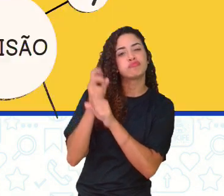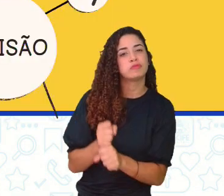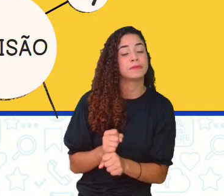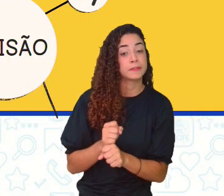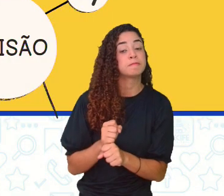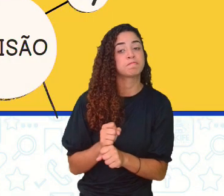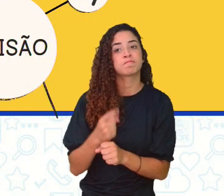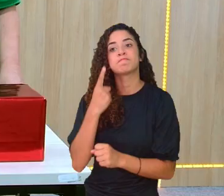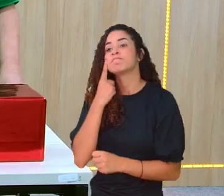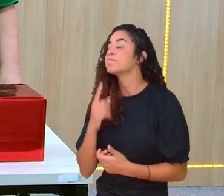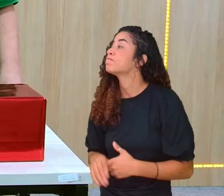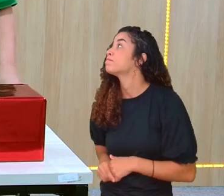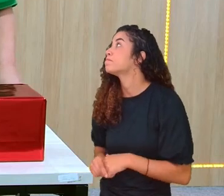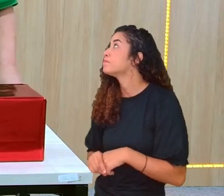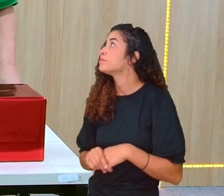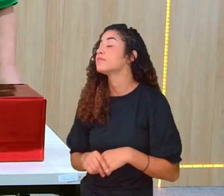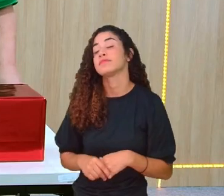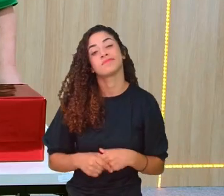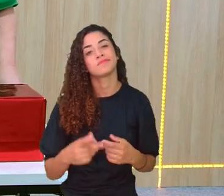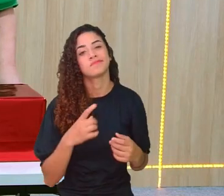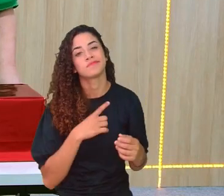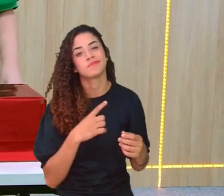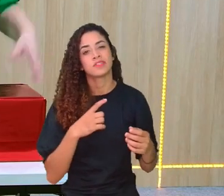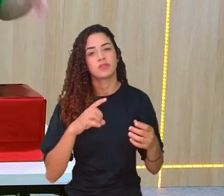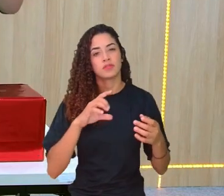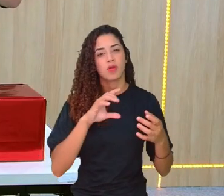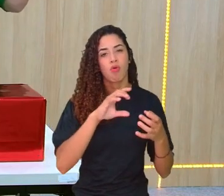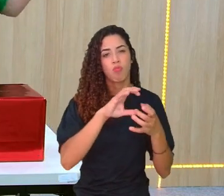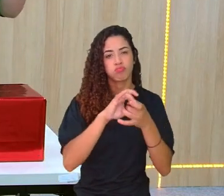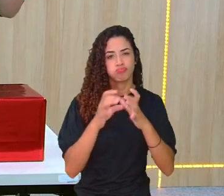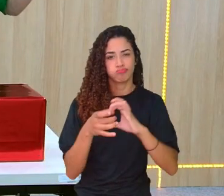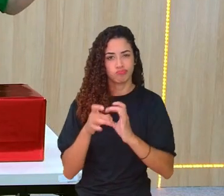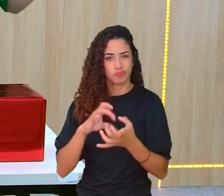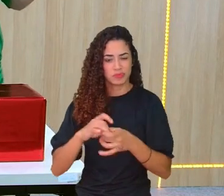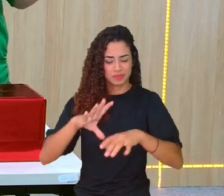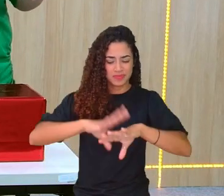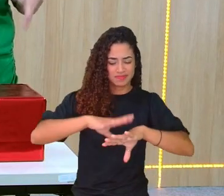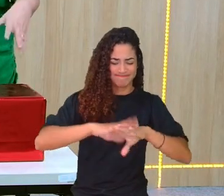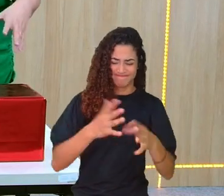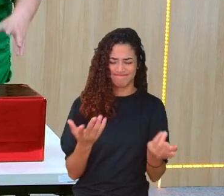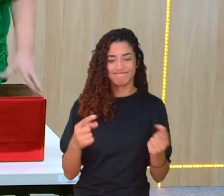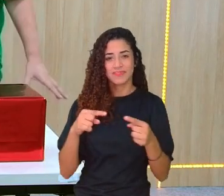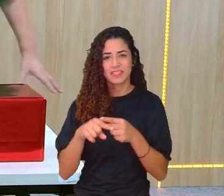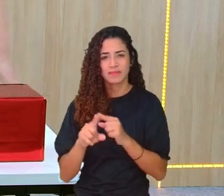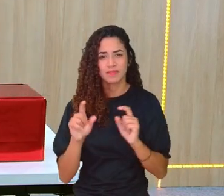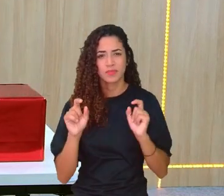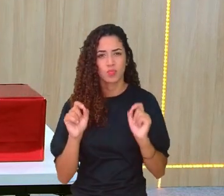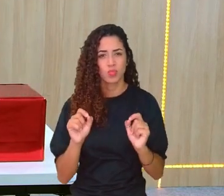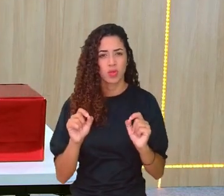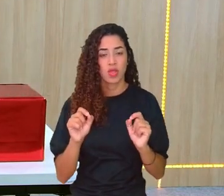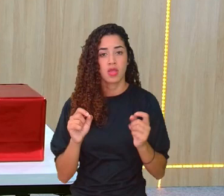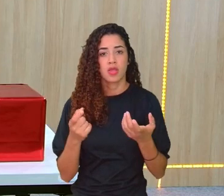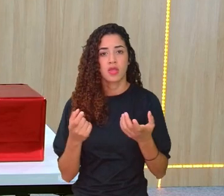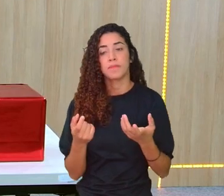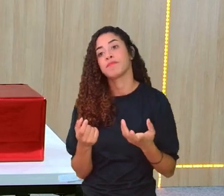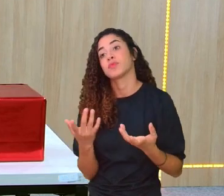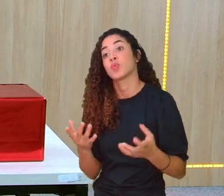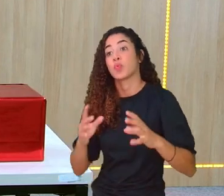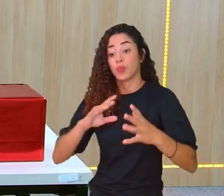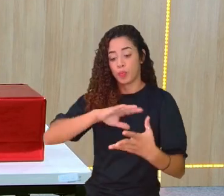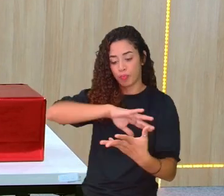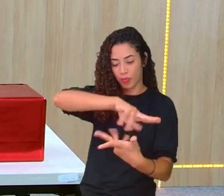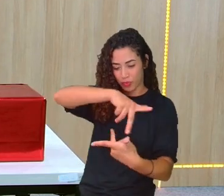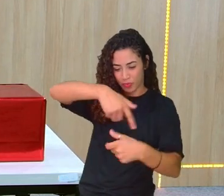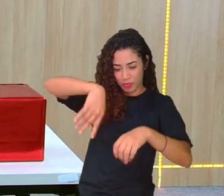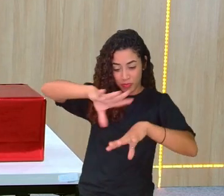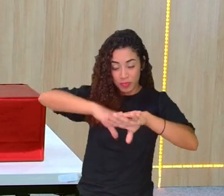a questão das conexões matemáticas. Ora, que conexão matemática? O mundo da matemática, gente, é um